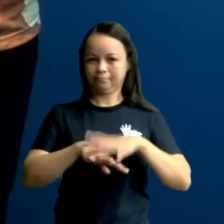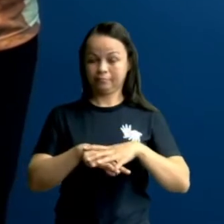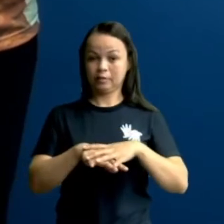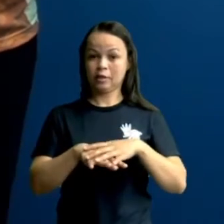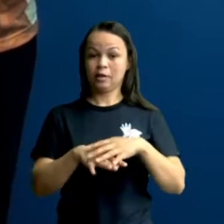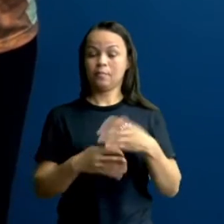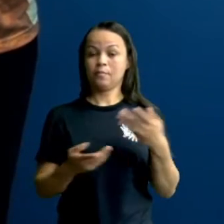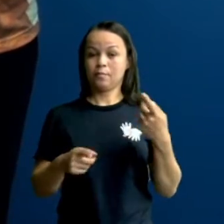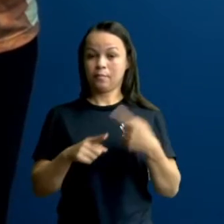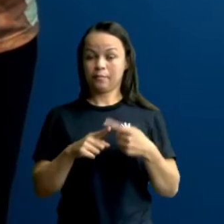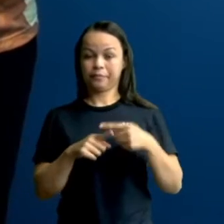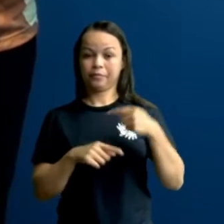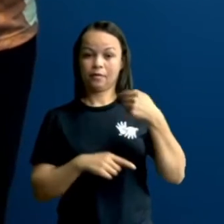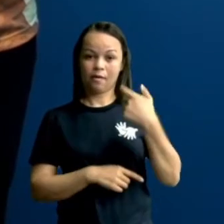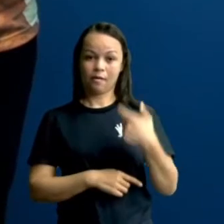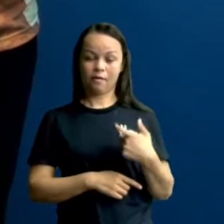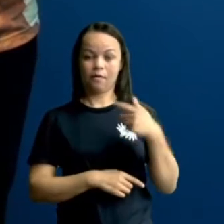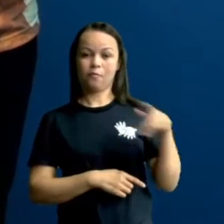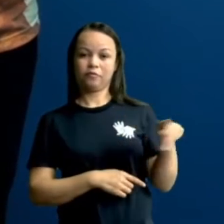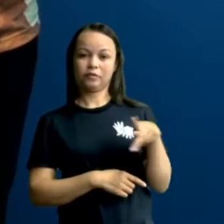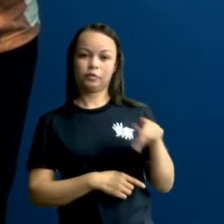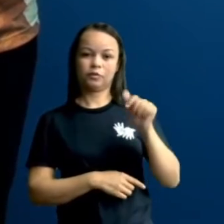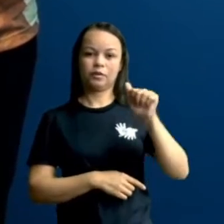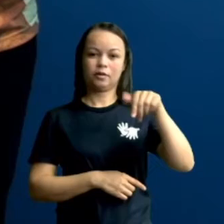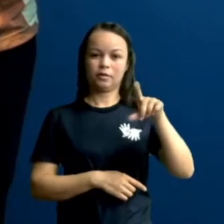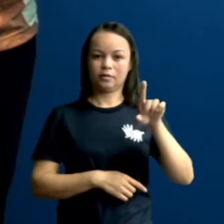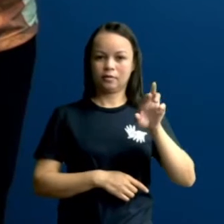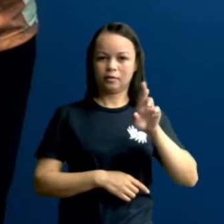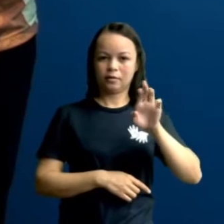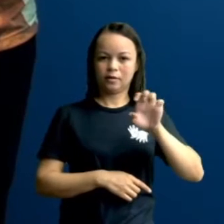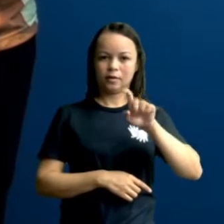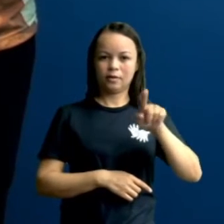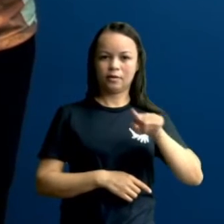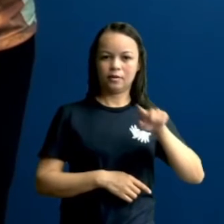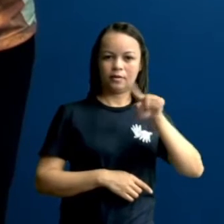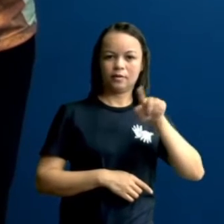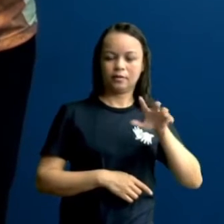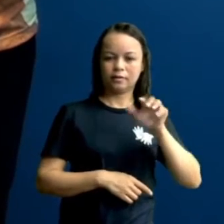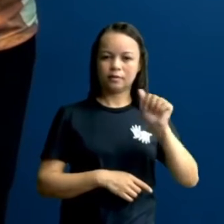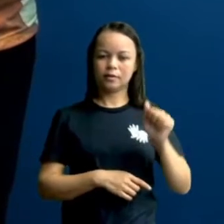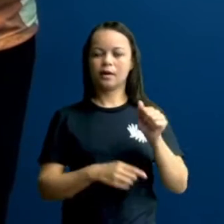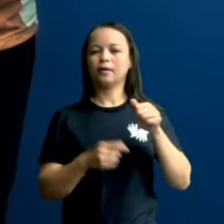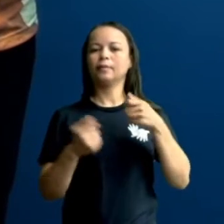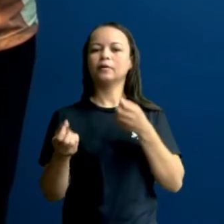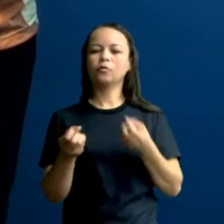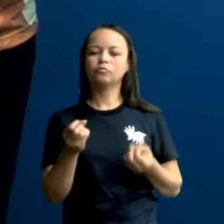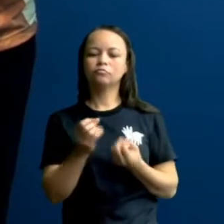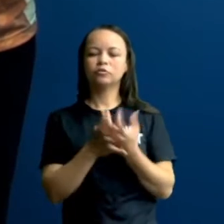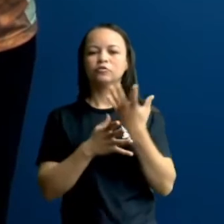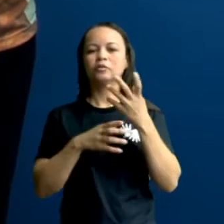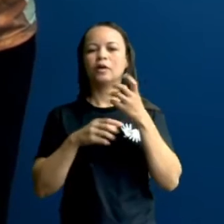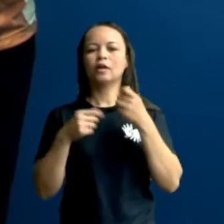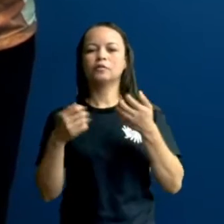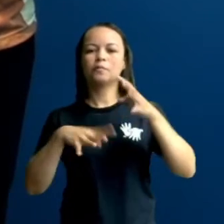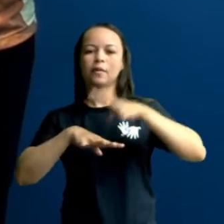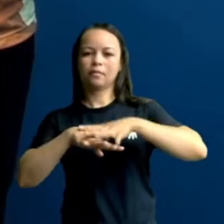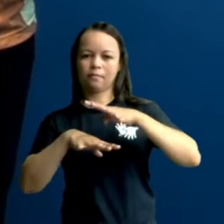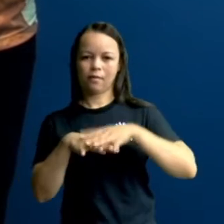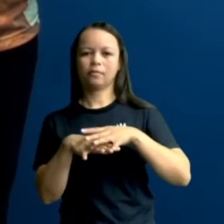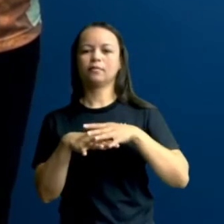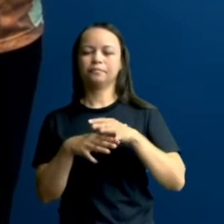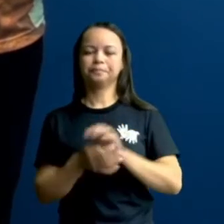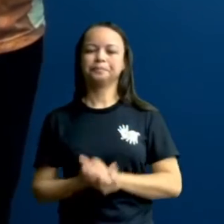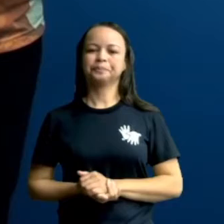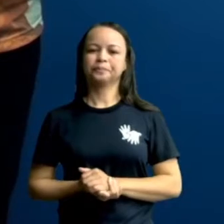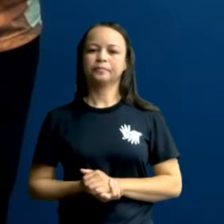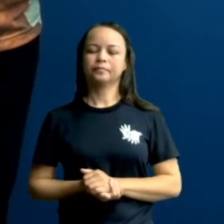eu, Andresa Sacramento, quero junto com vocês continuar desvendando os mistérios da matemática.